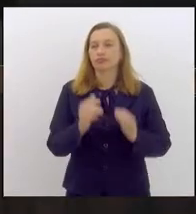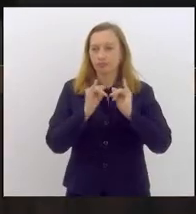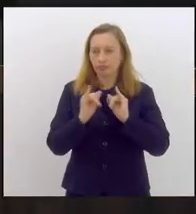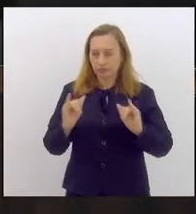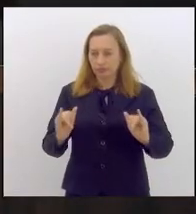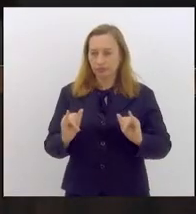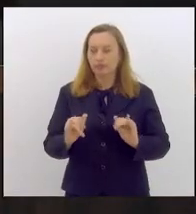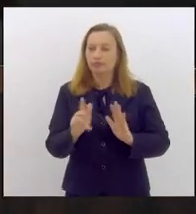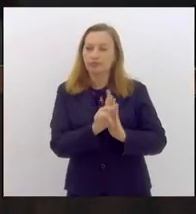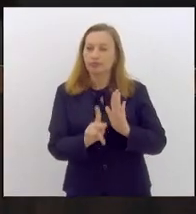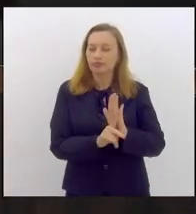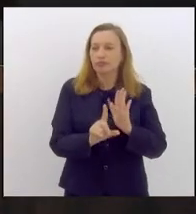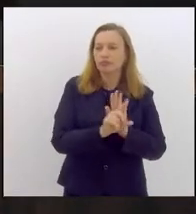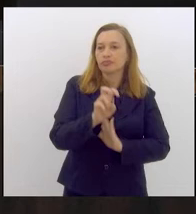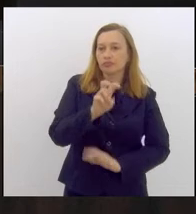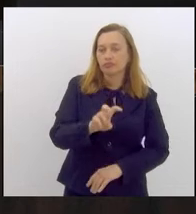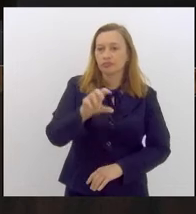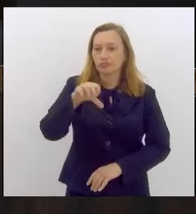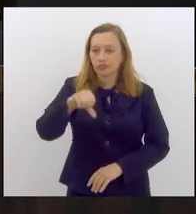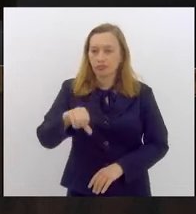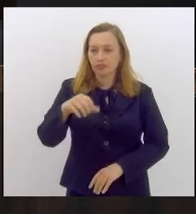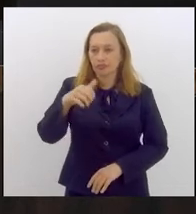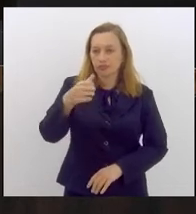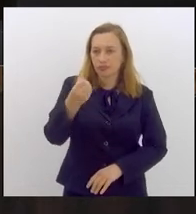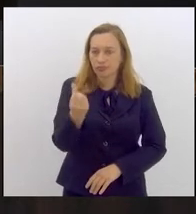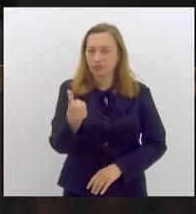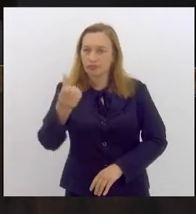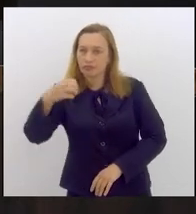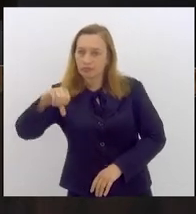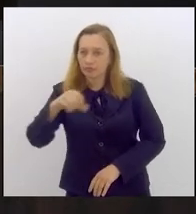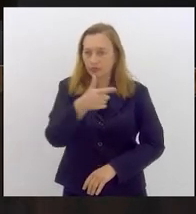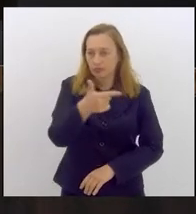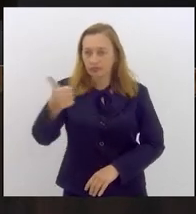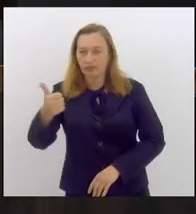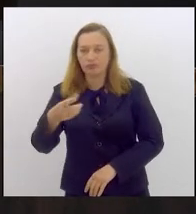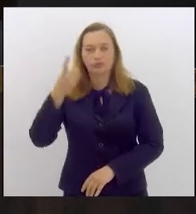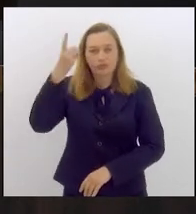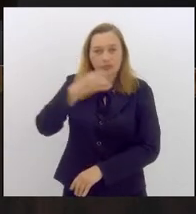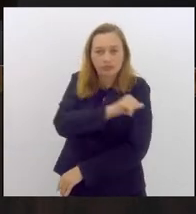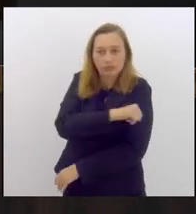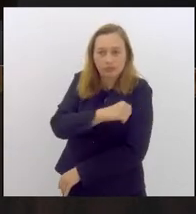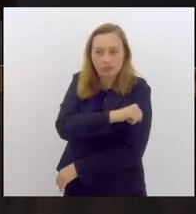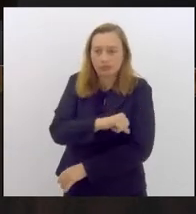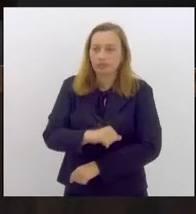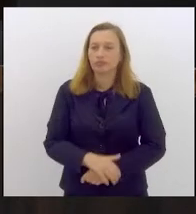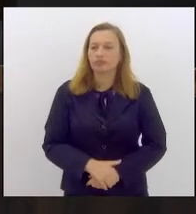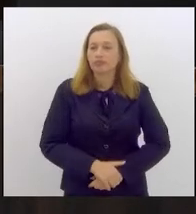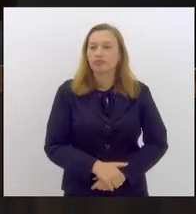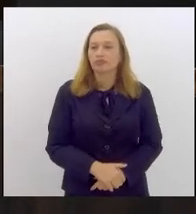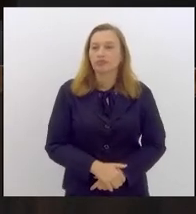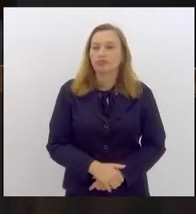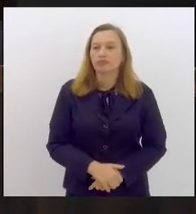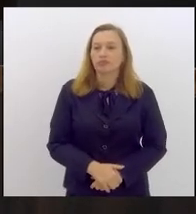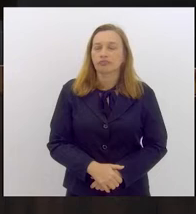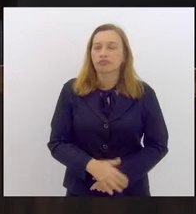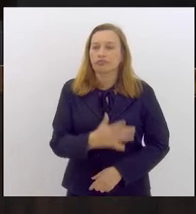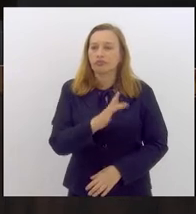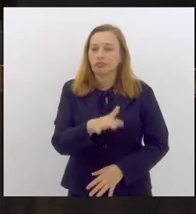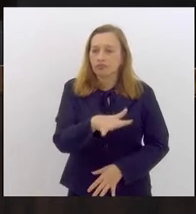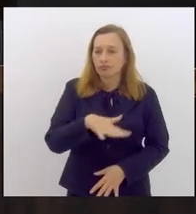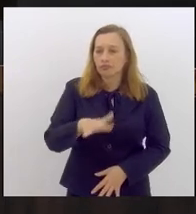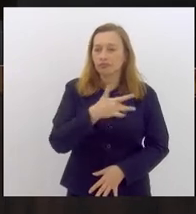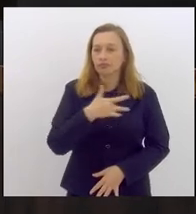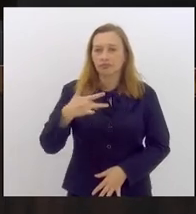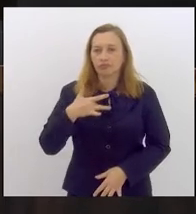Anuncio o projeto de lei número 5069, de 21, de autoria da deputada Fermeira Rejane, que determina que os estabelecimentos de saúde, pública